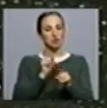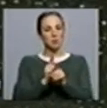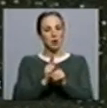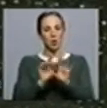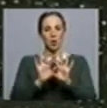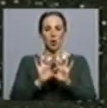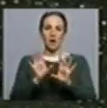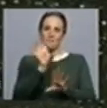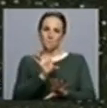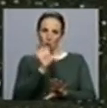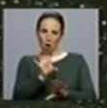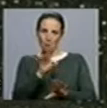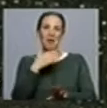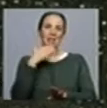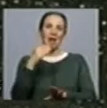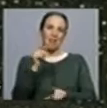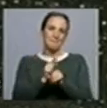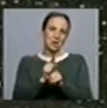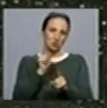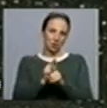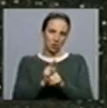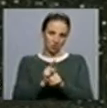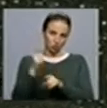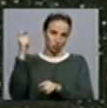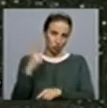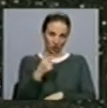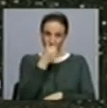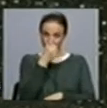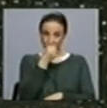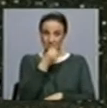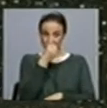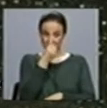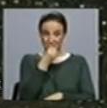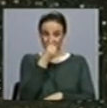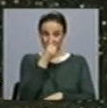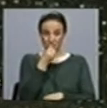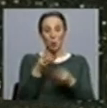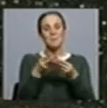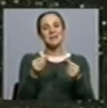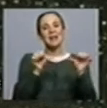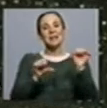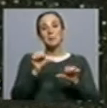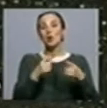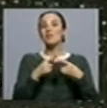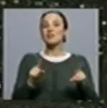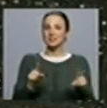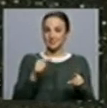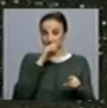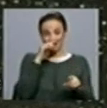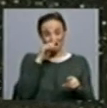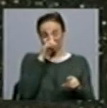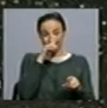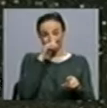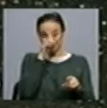a mesma idade do nosso próprio Sol. Pode ter uma composição química diferente. E isso é que tornou muito mais